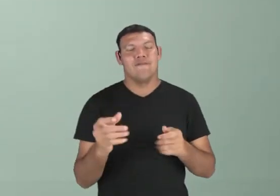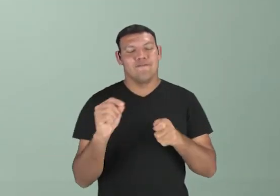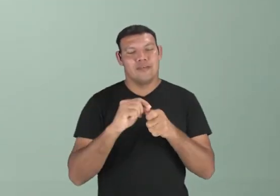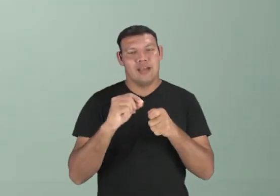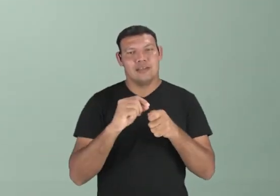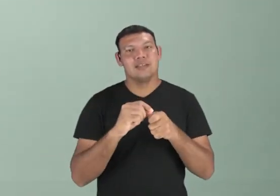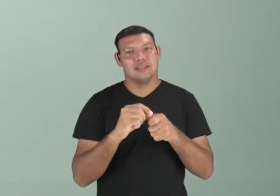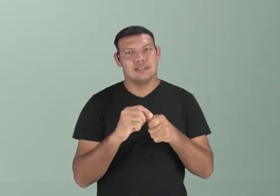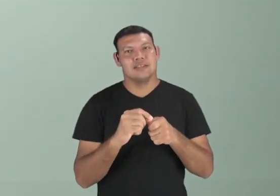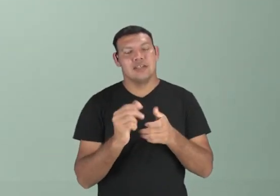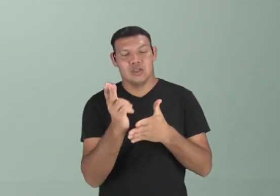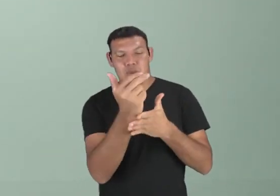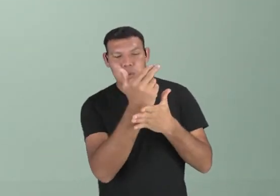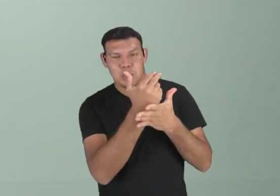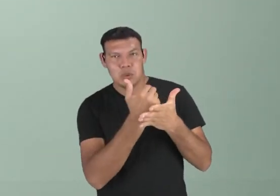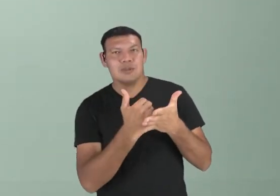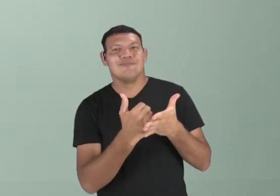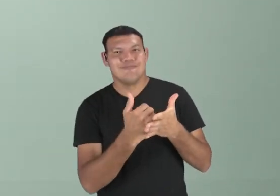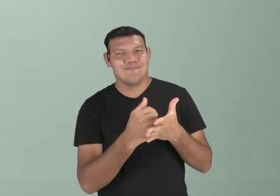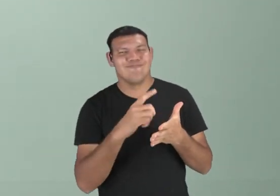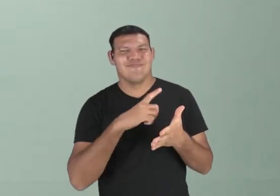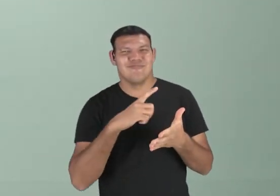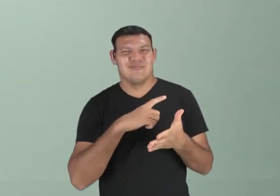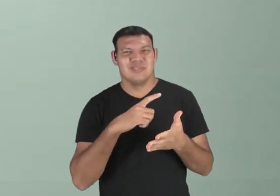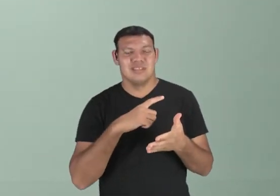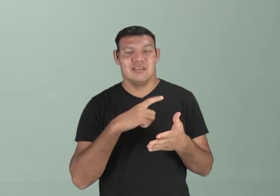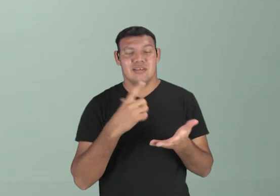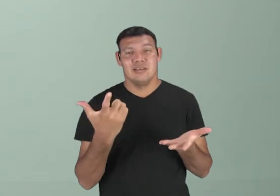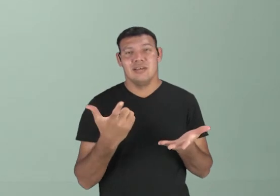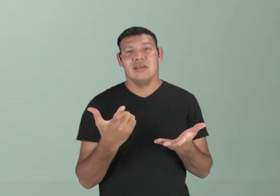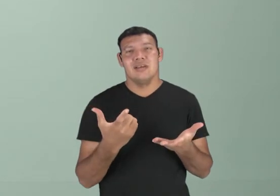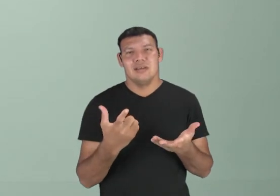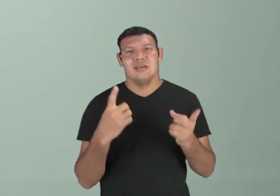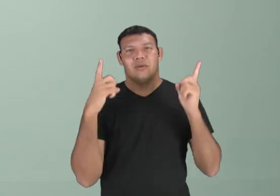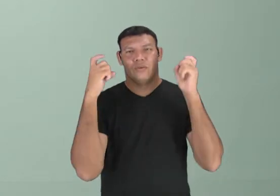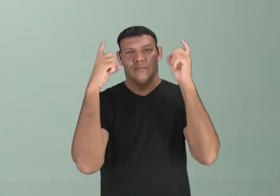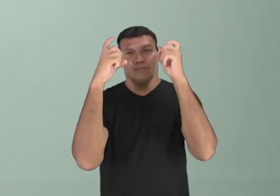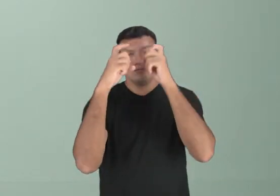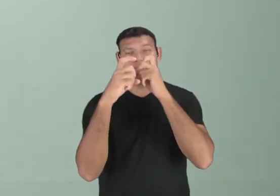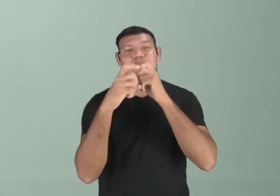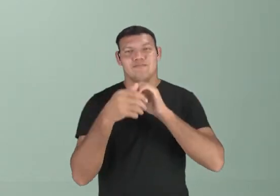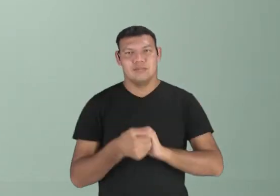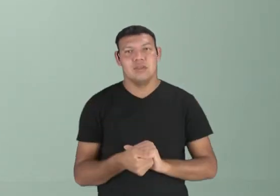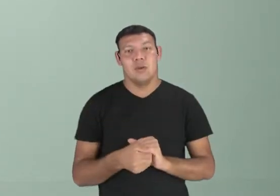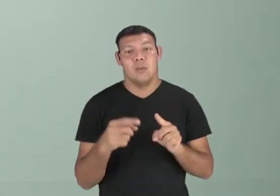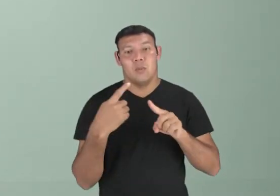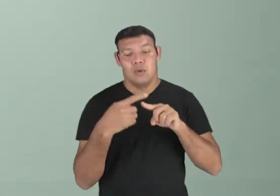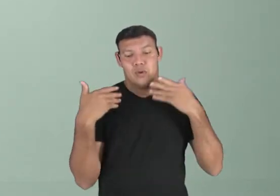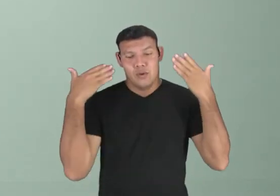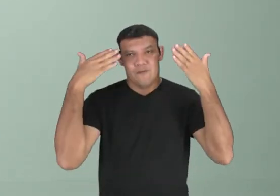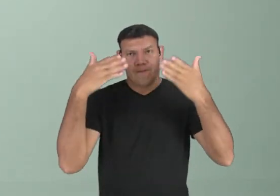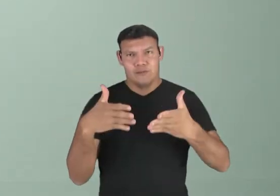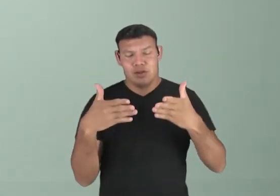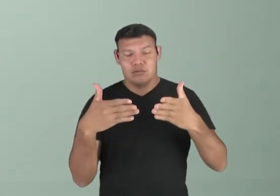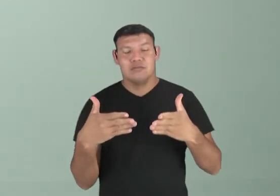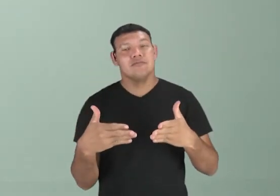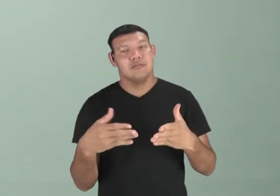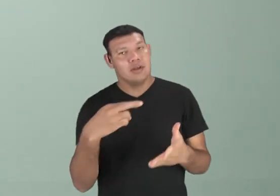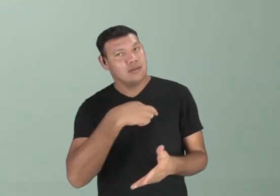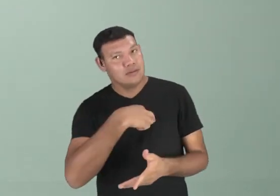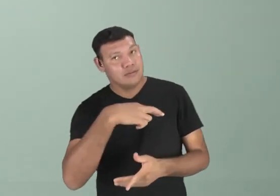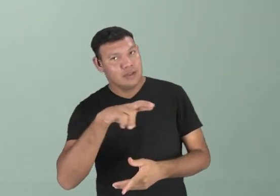mapas foi um período que teve muito atraso, houve um foco muito maior na questão